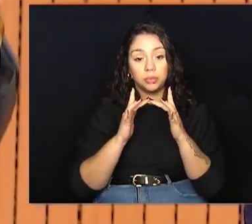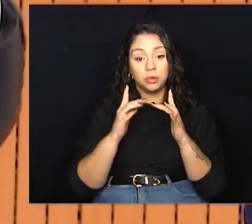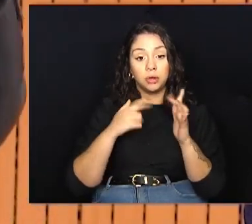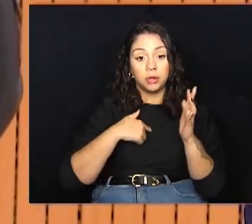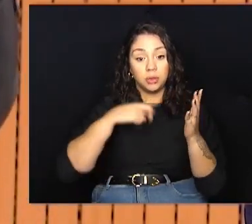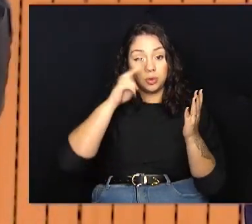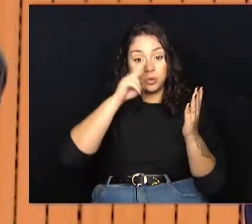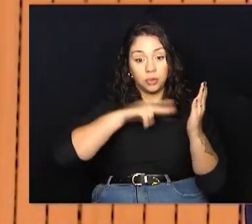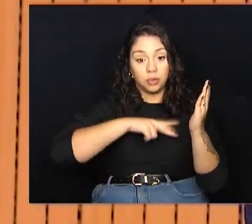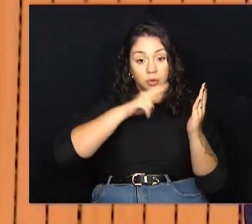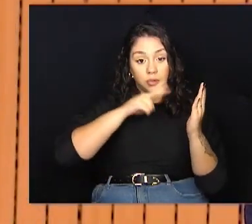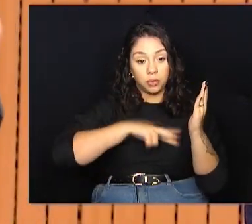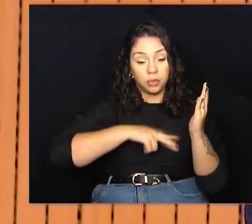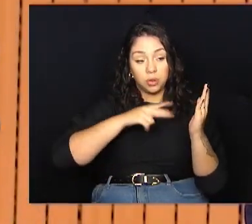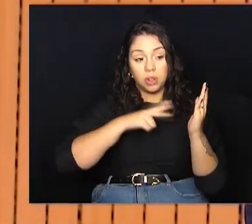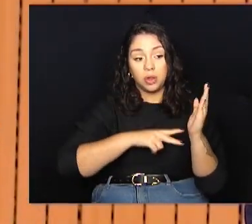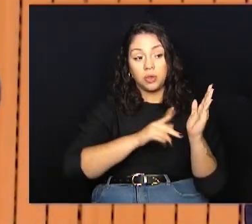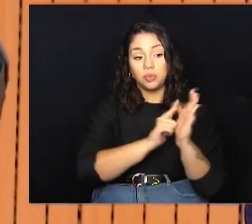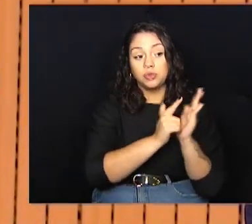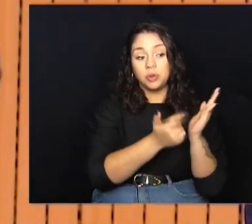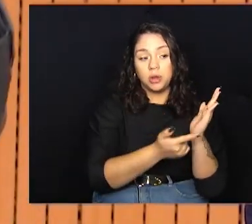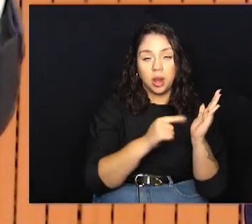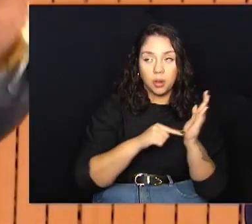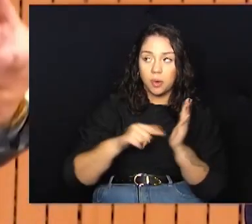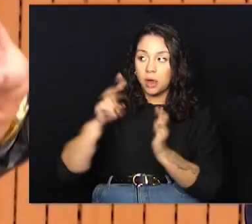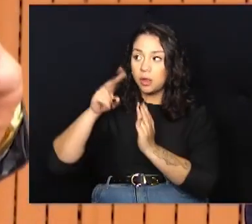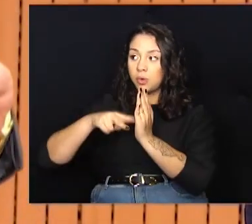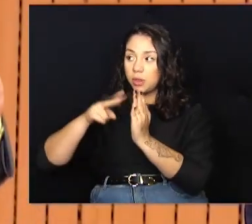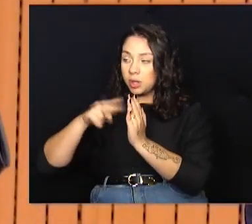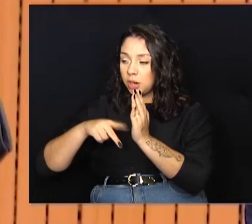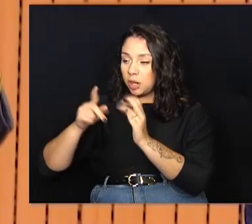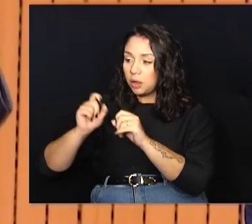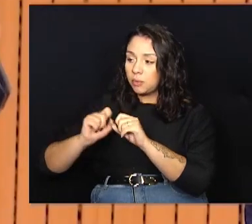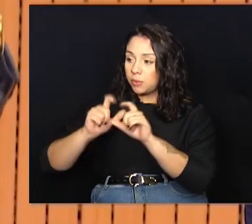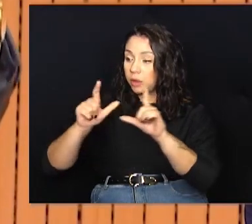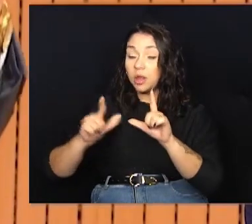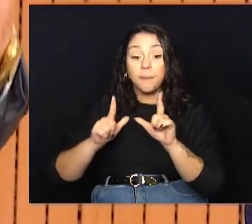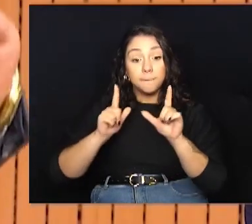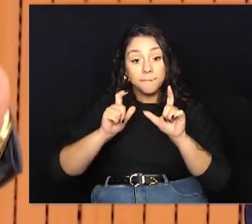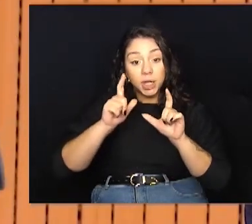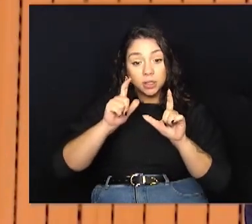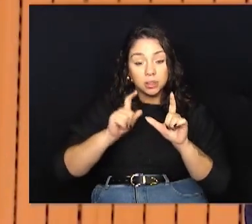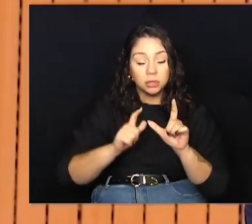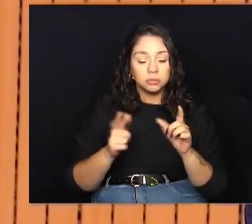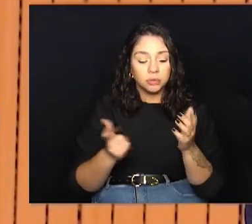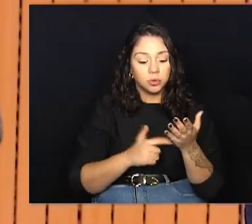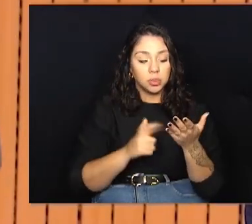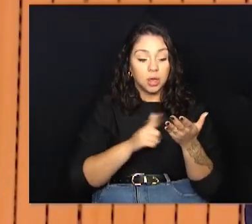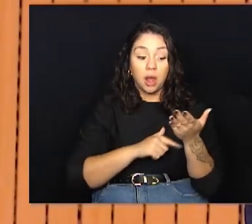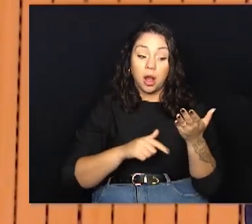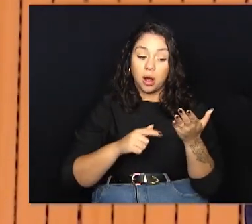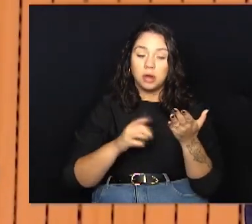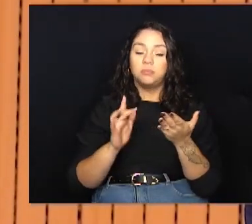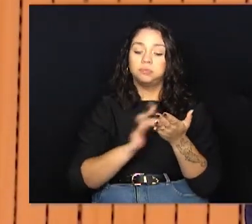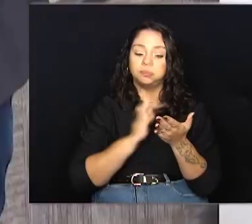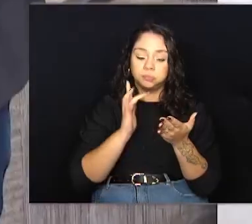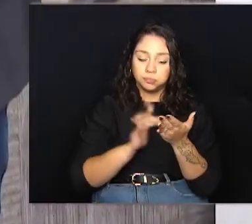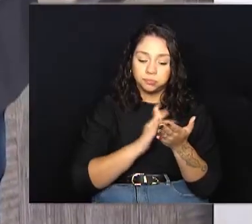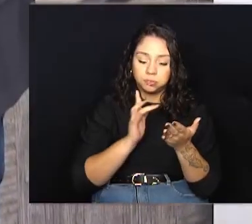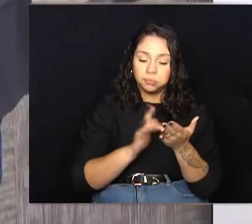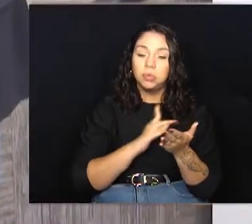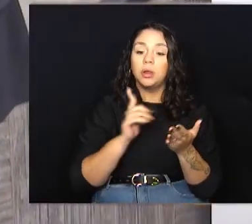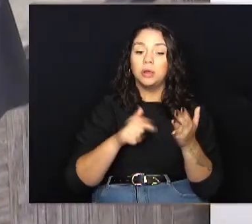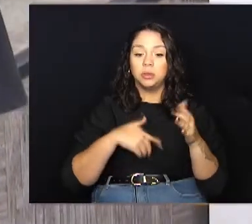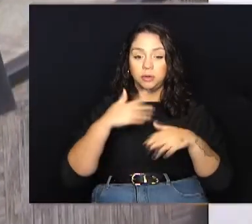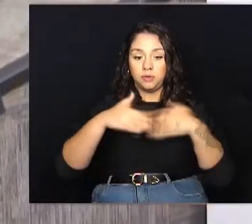a página tal do jornal tal printa as coisas que vocês verem e nós vamos desenvolvendo esse nosso assunto